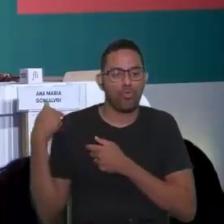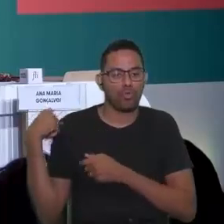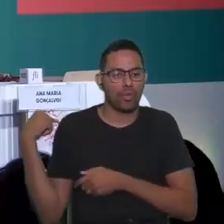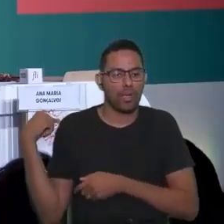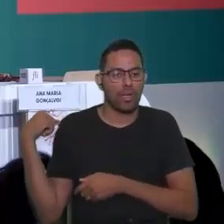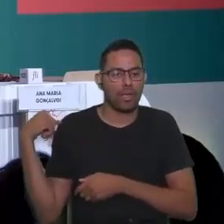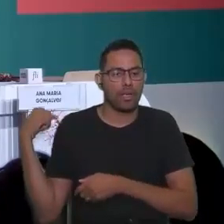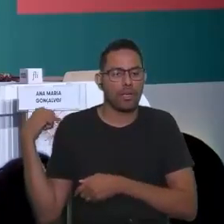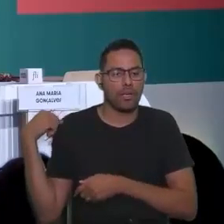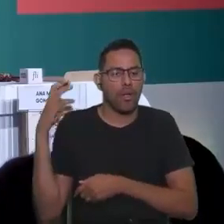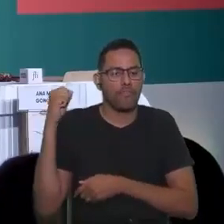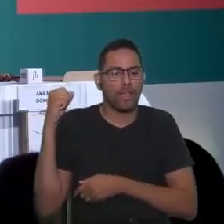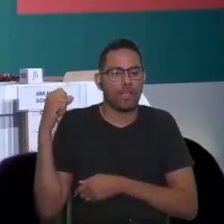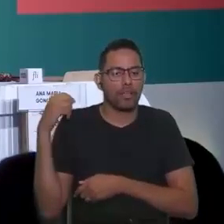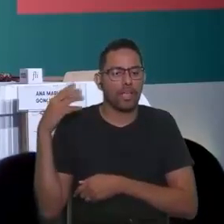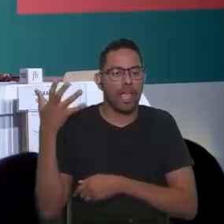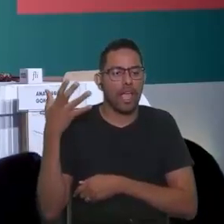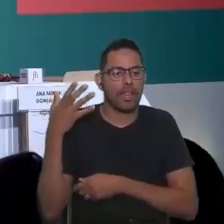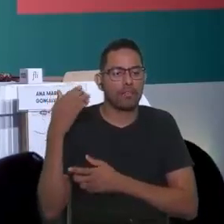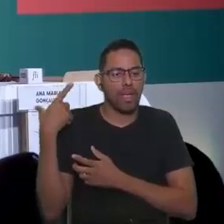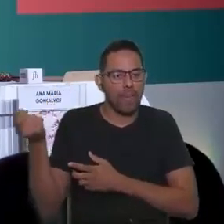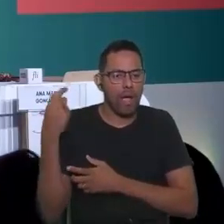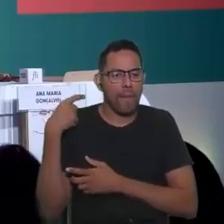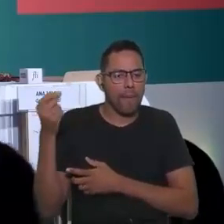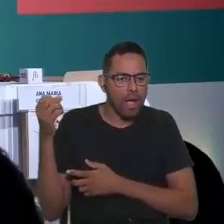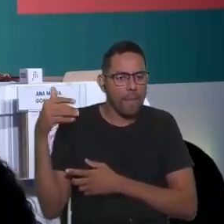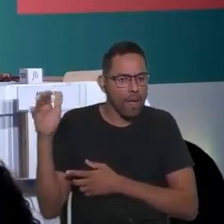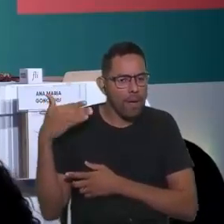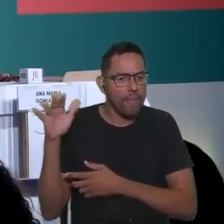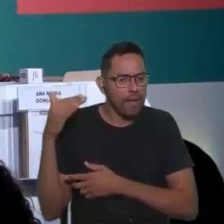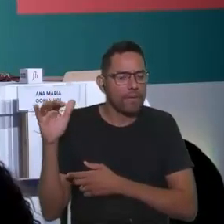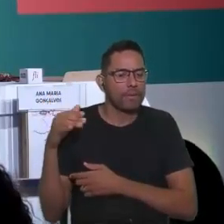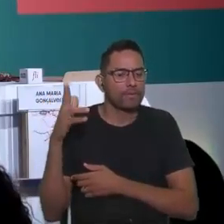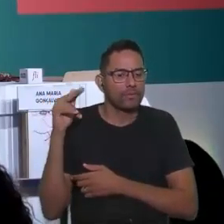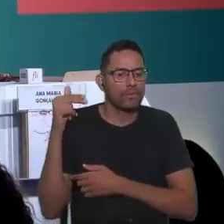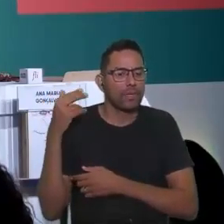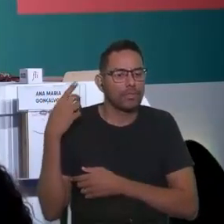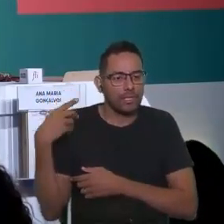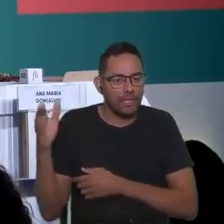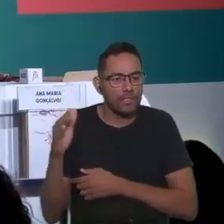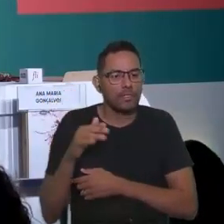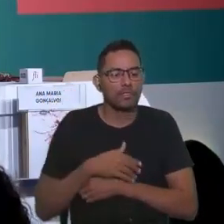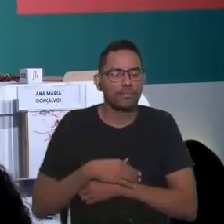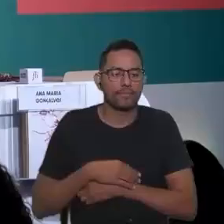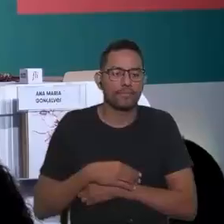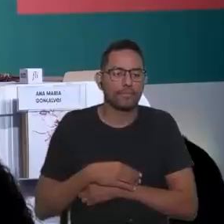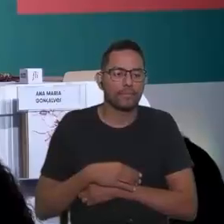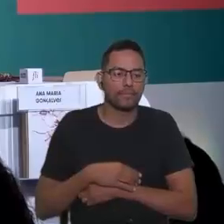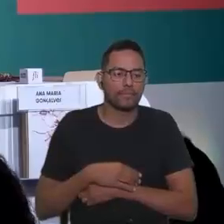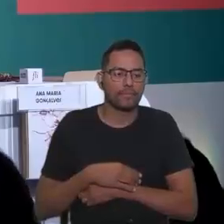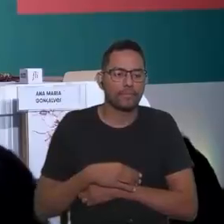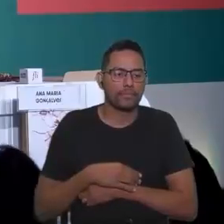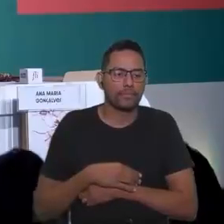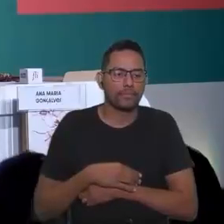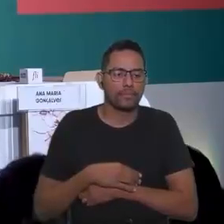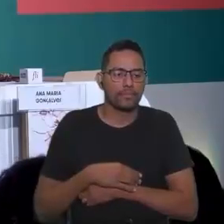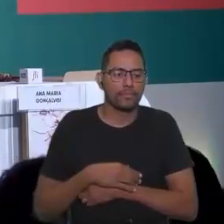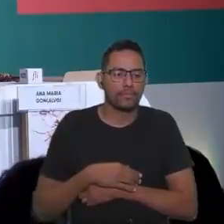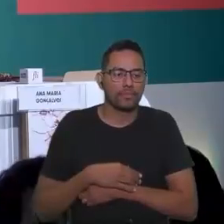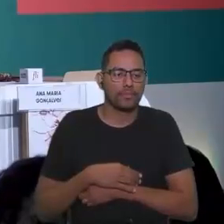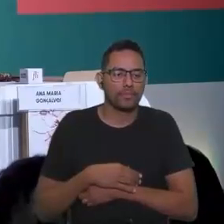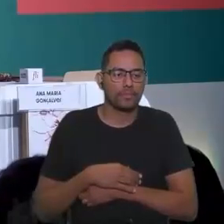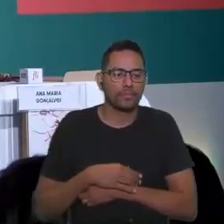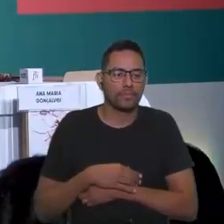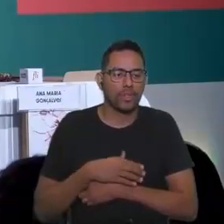cutucando para eles ouvirem que a gente queria que eles saíssem. Nunca mais saíam. Eu até